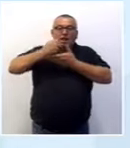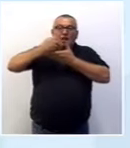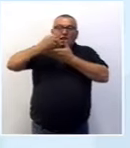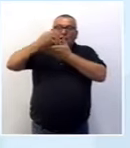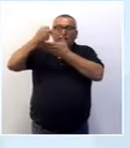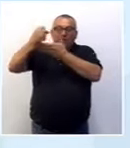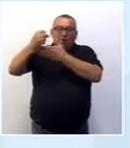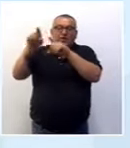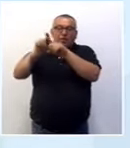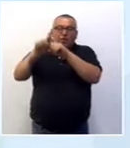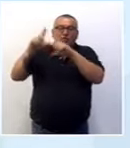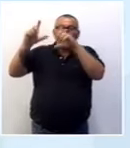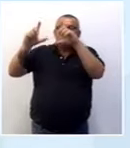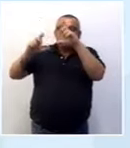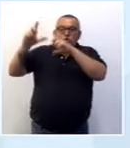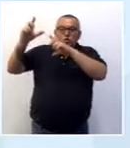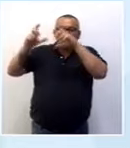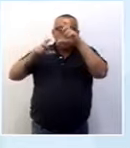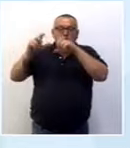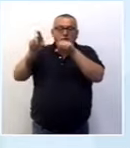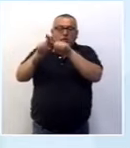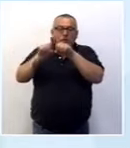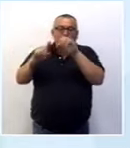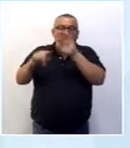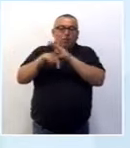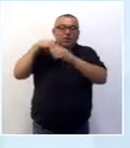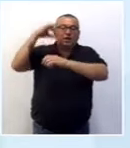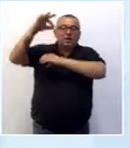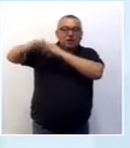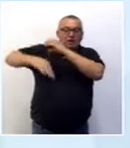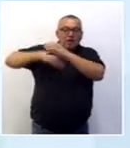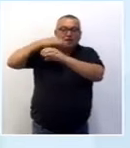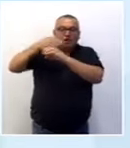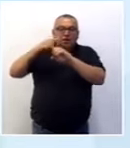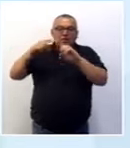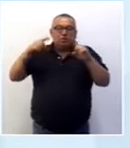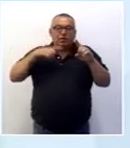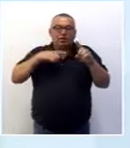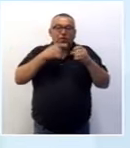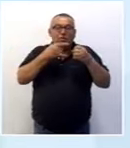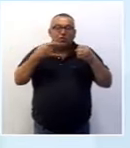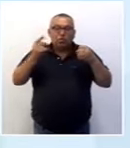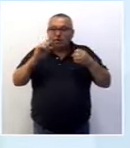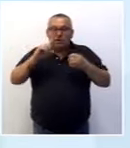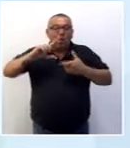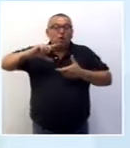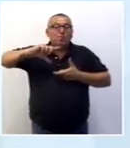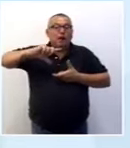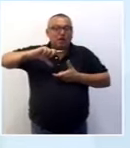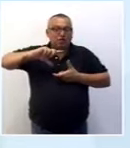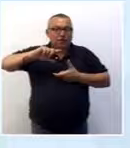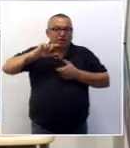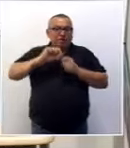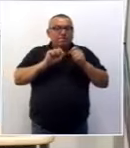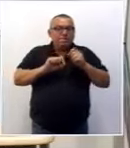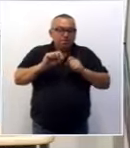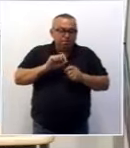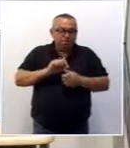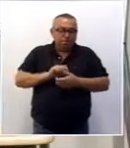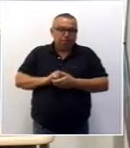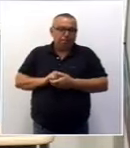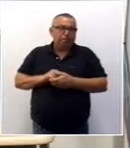tinham fotografias, né, de satélite, mas tiradas do satélite com filme, e não imagens produzidas por